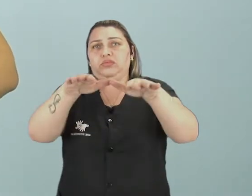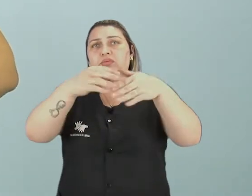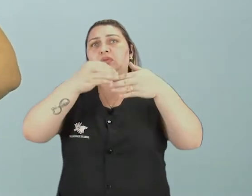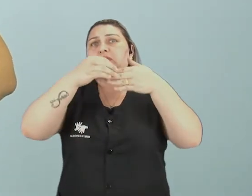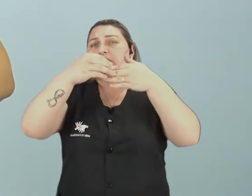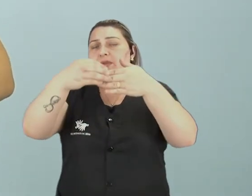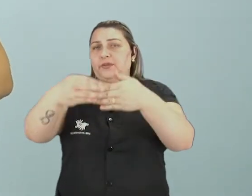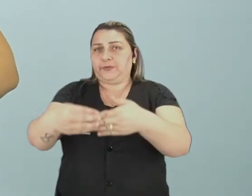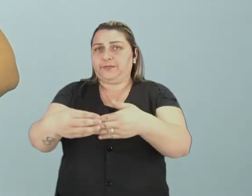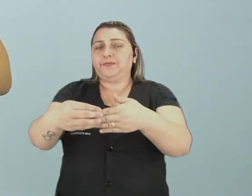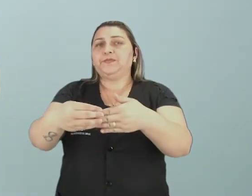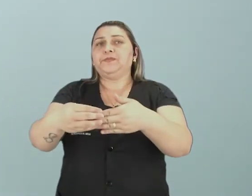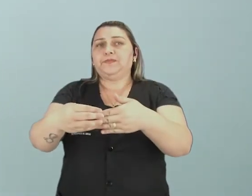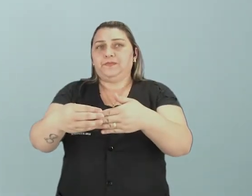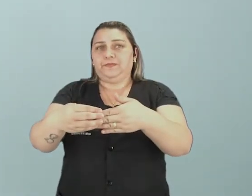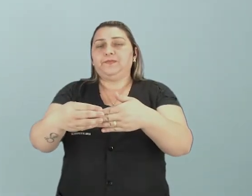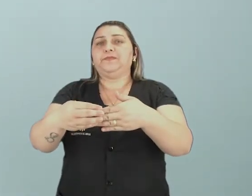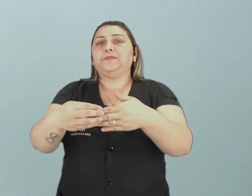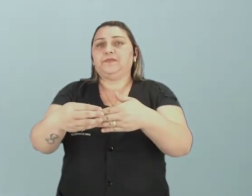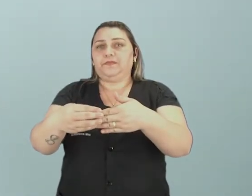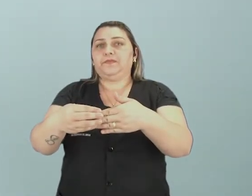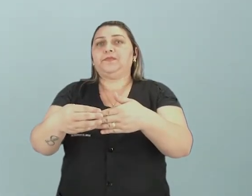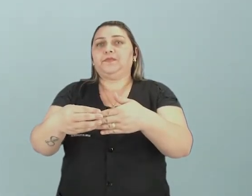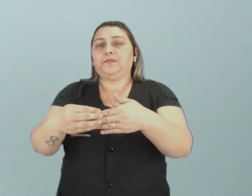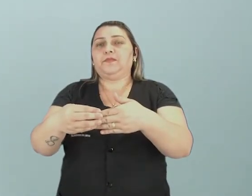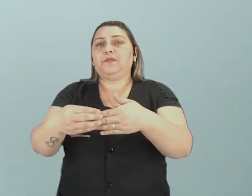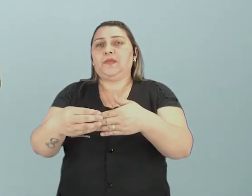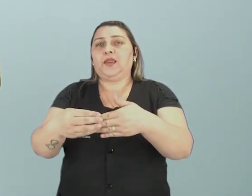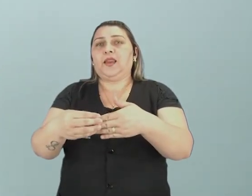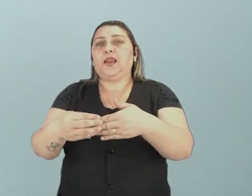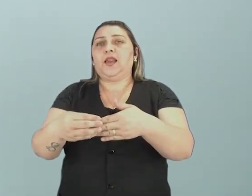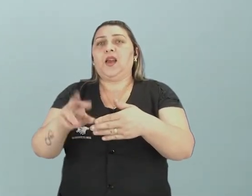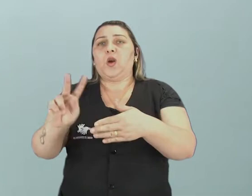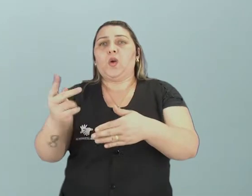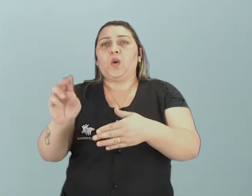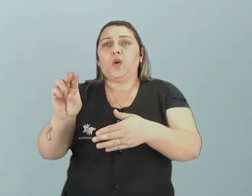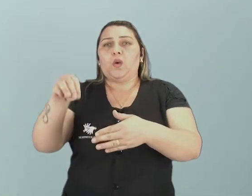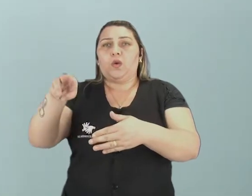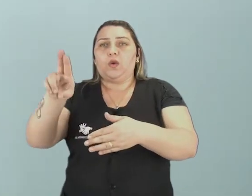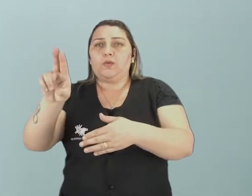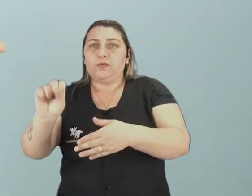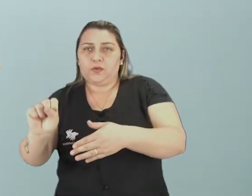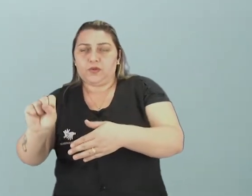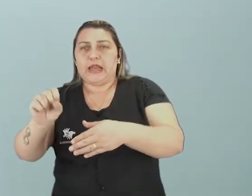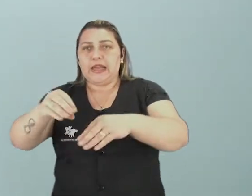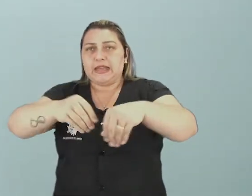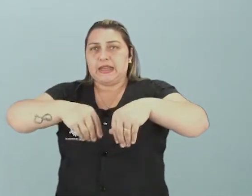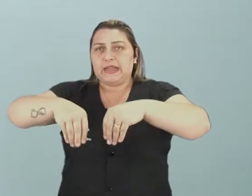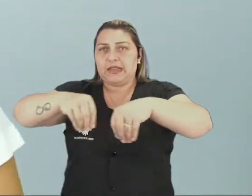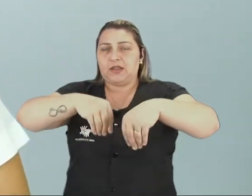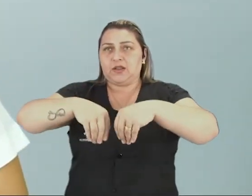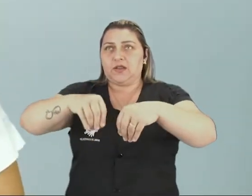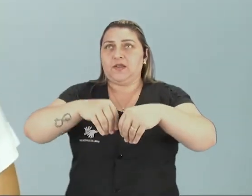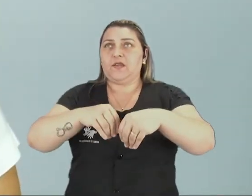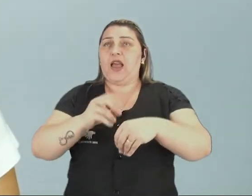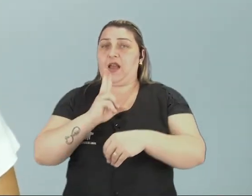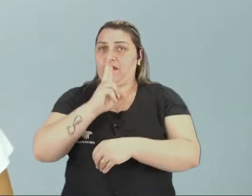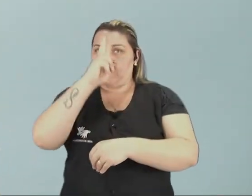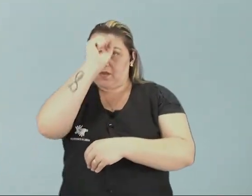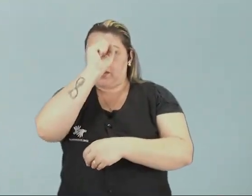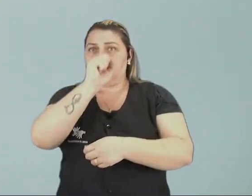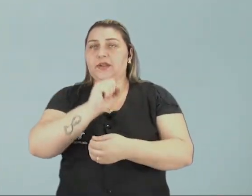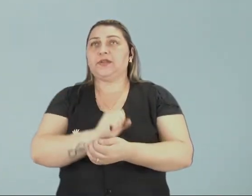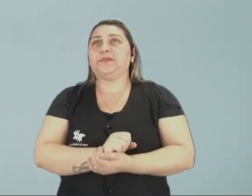levava todos os seus insumos, né, que chamamos de humus, e esse solo ele vai ficar